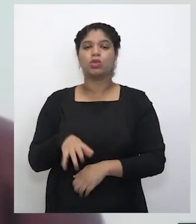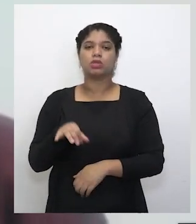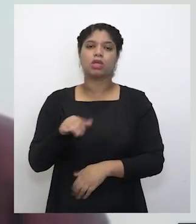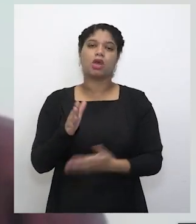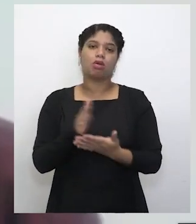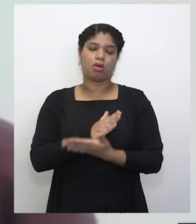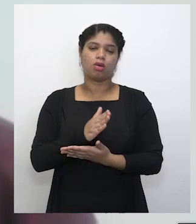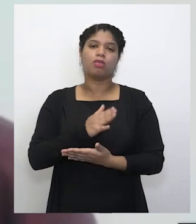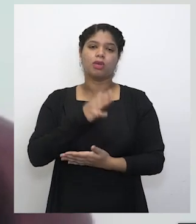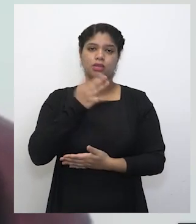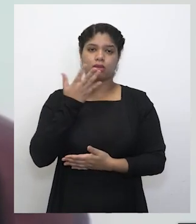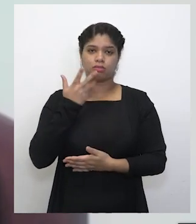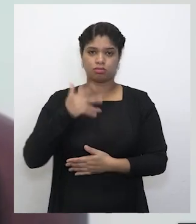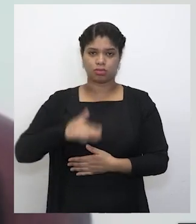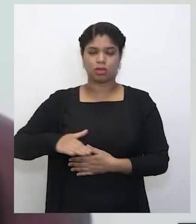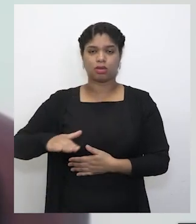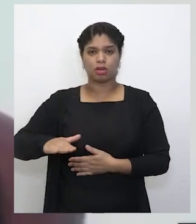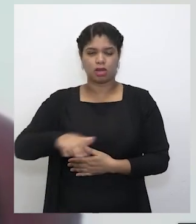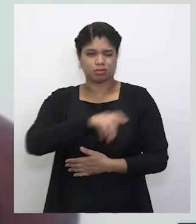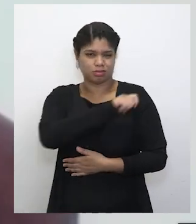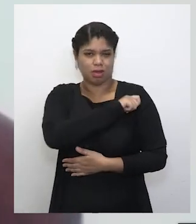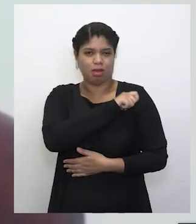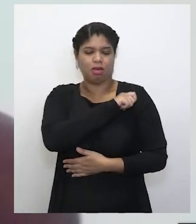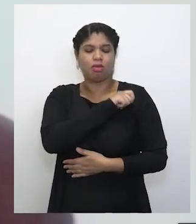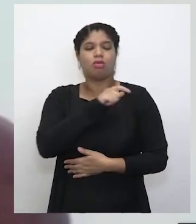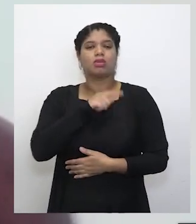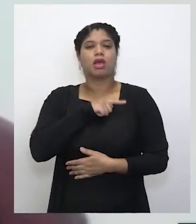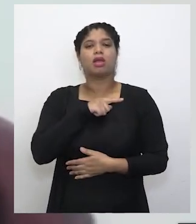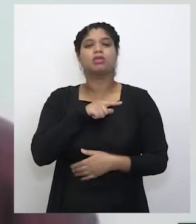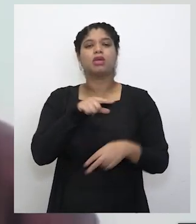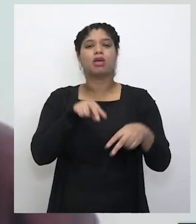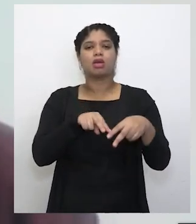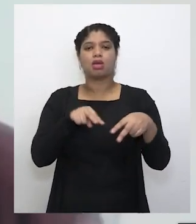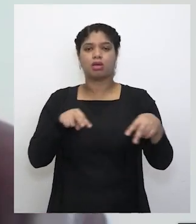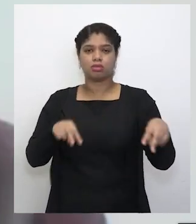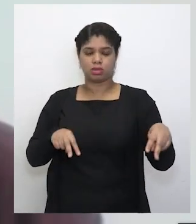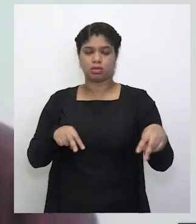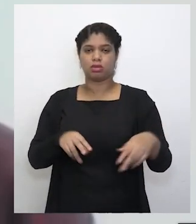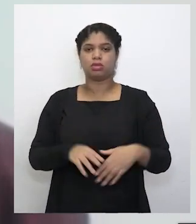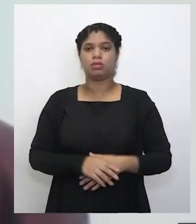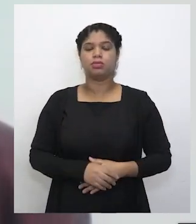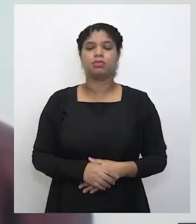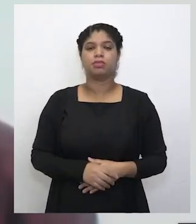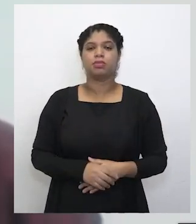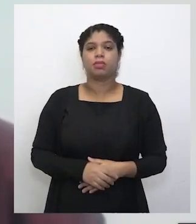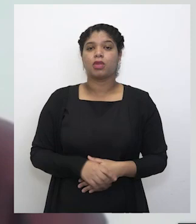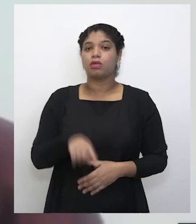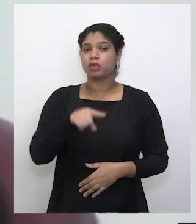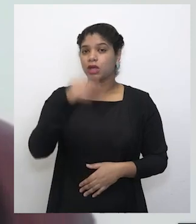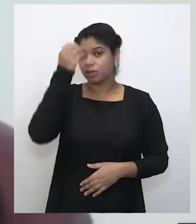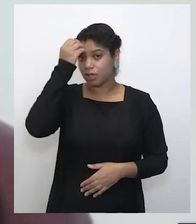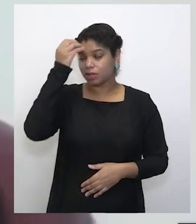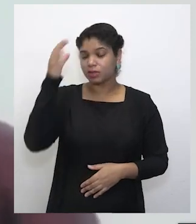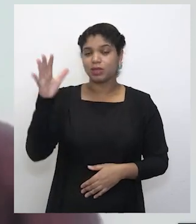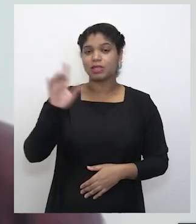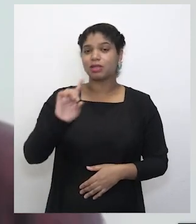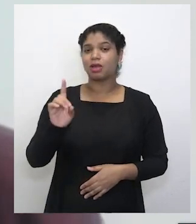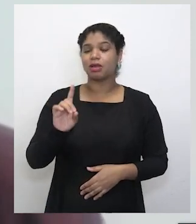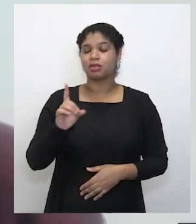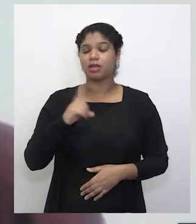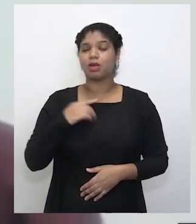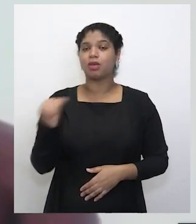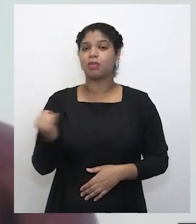tá? Então, antes da gente falar sobre os agrupamentos produtivos, não se esqueçam, não se desapeguem